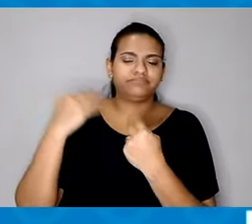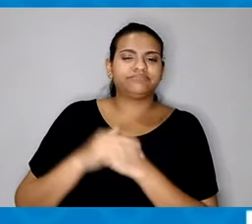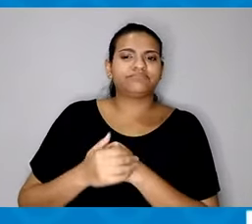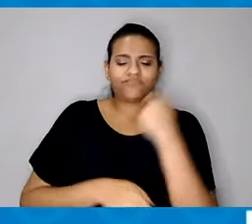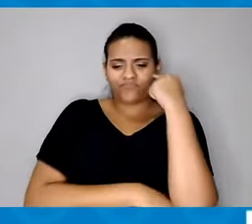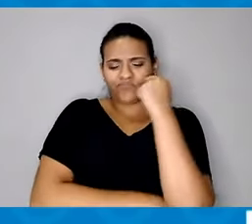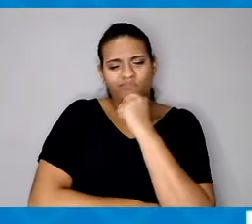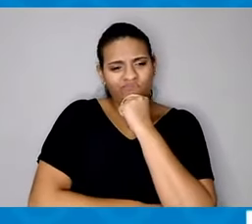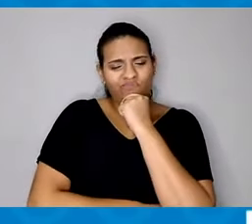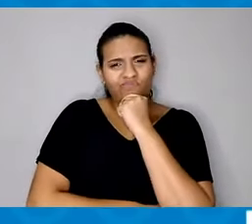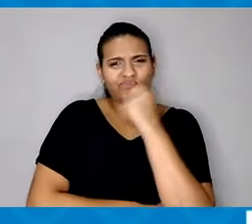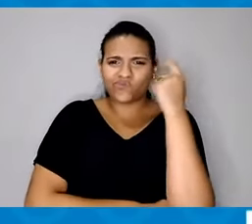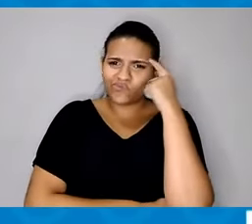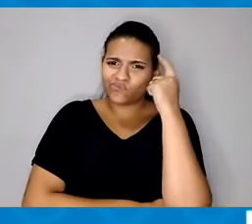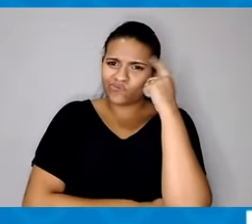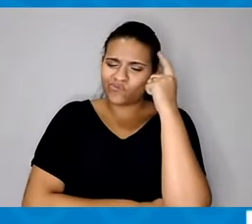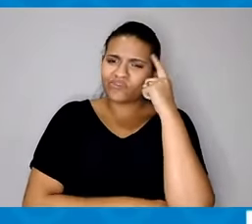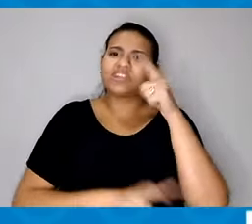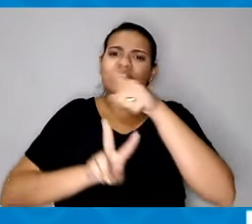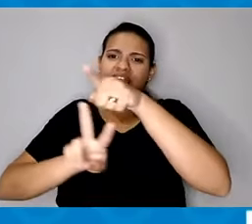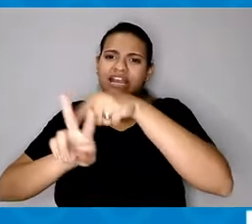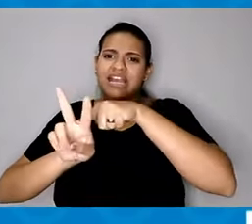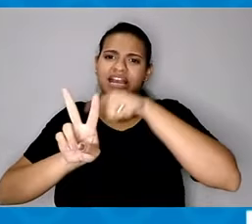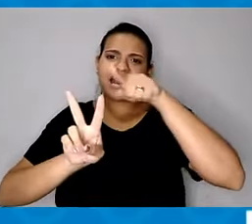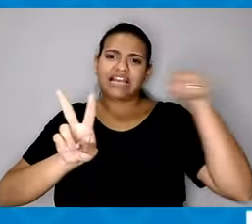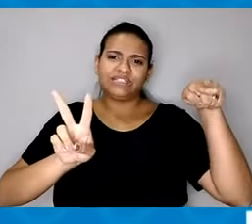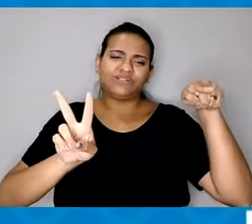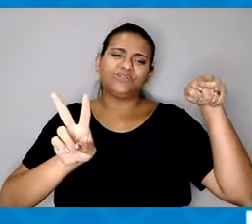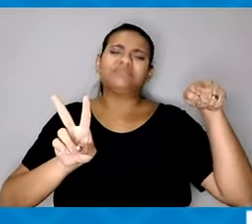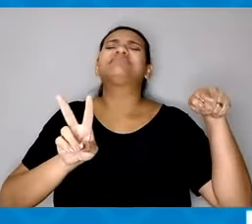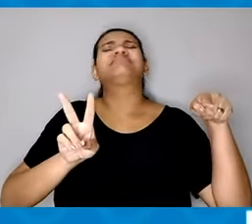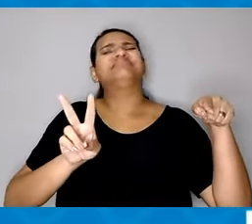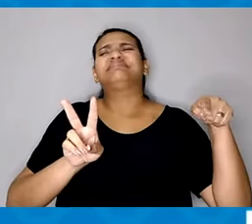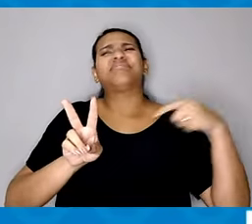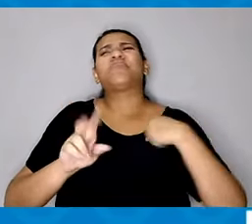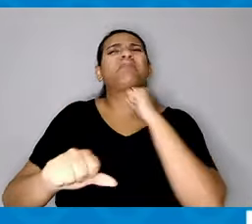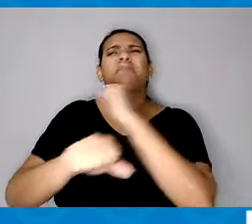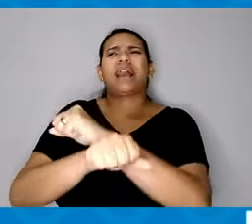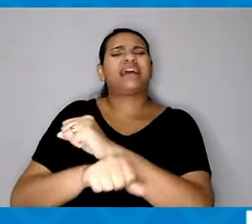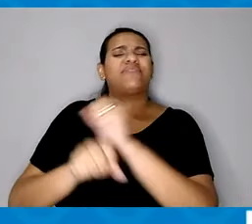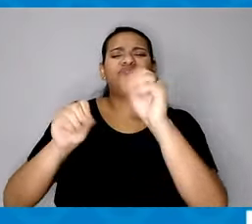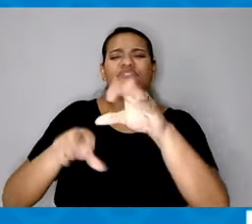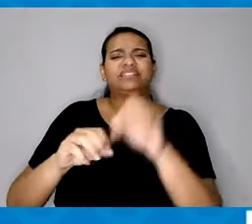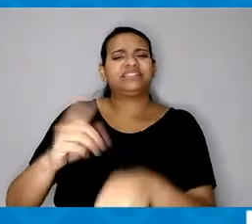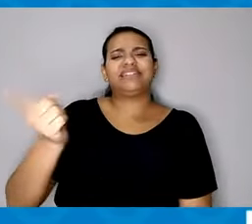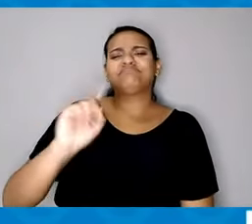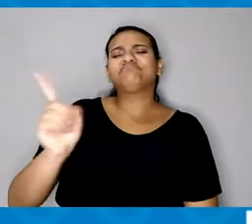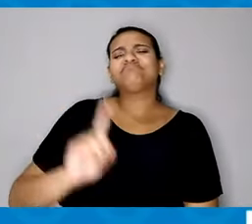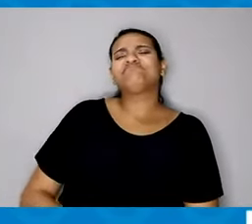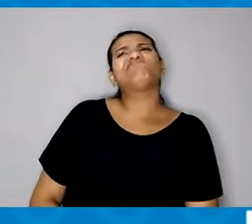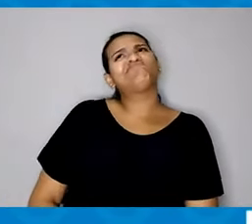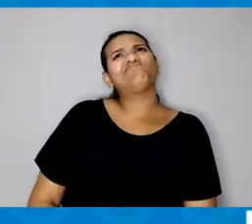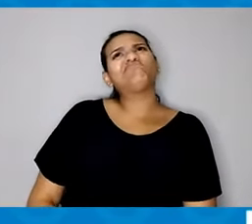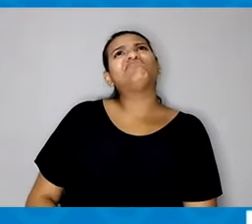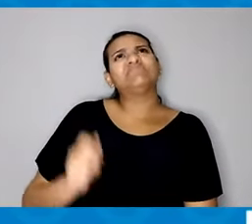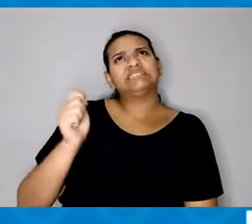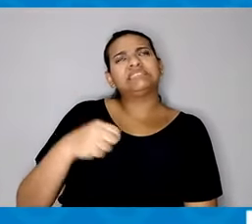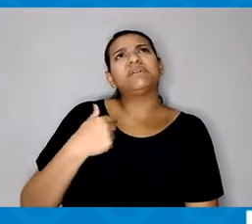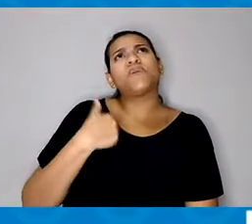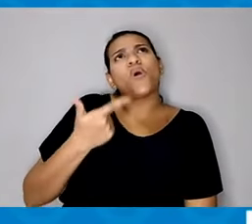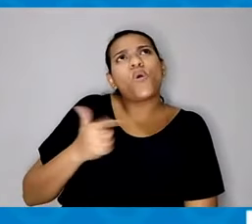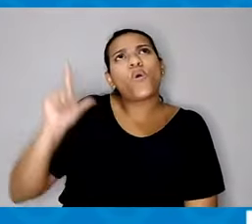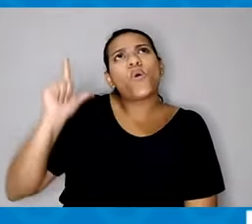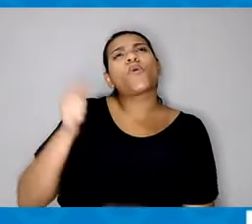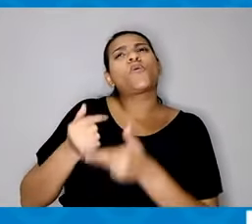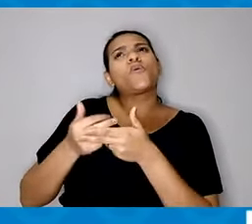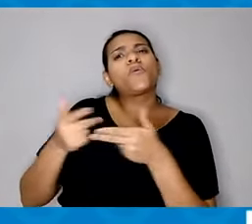raiz quadrada? Eu vou ter mais tempo. Não é para fazer outras coisas, mas tá, eu vou deixar de ensinar raiz quadrada, porque esse negócio